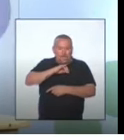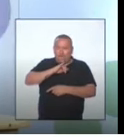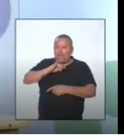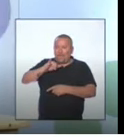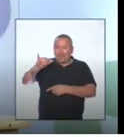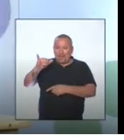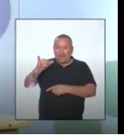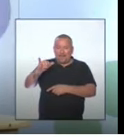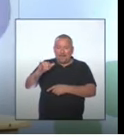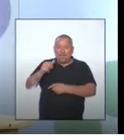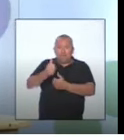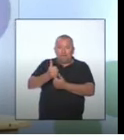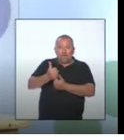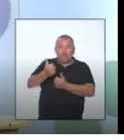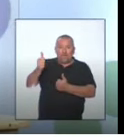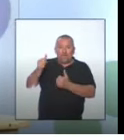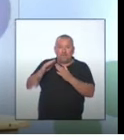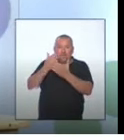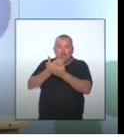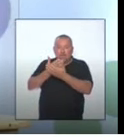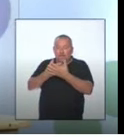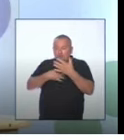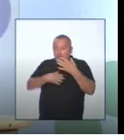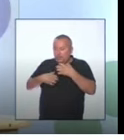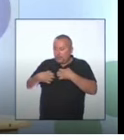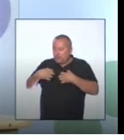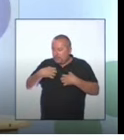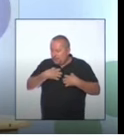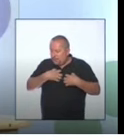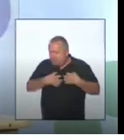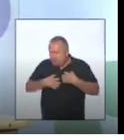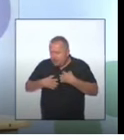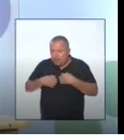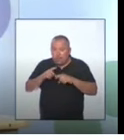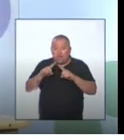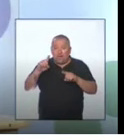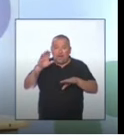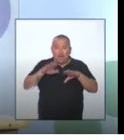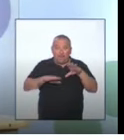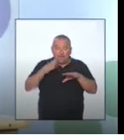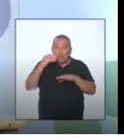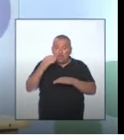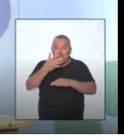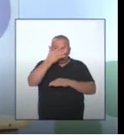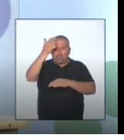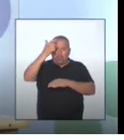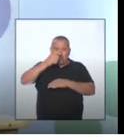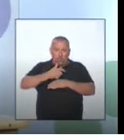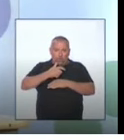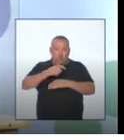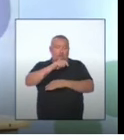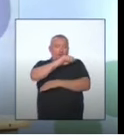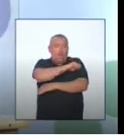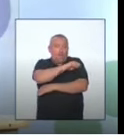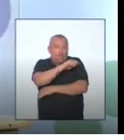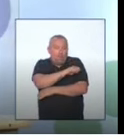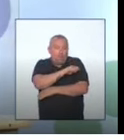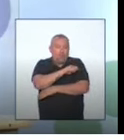diretor a humilhação que eles estavam sentindo. Mas muitos de nós, né, muitos de vocês,